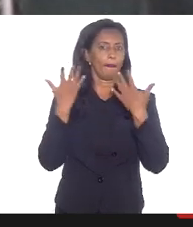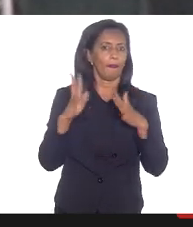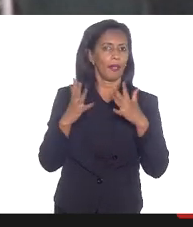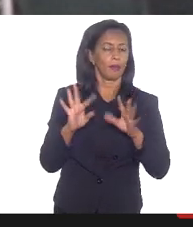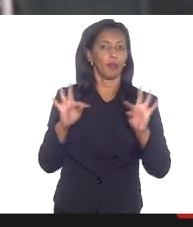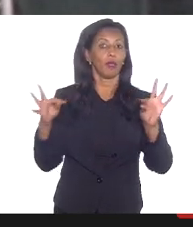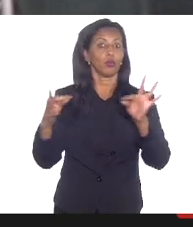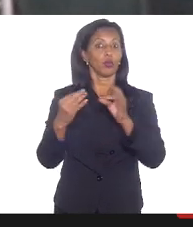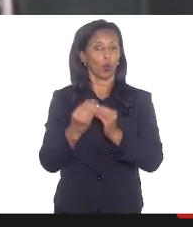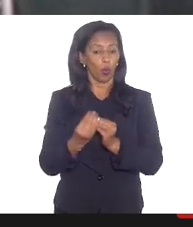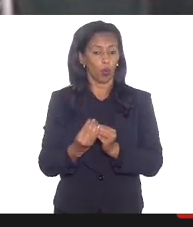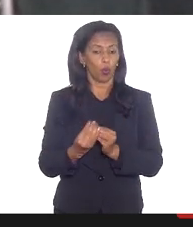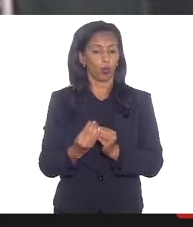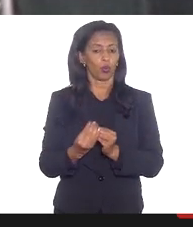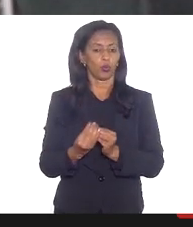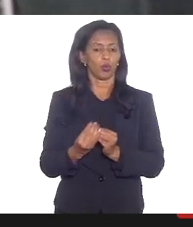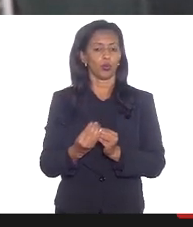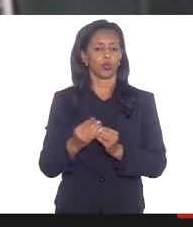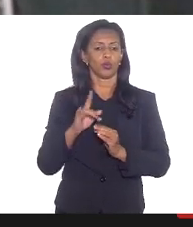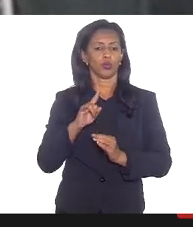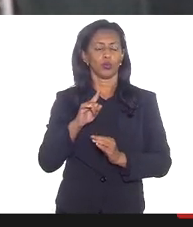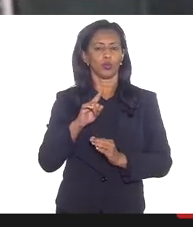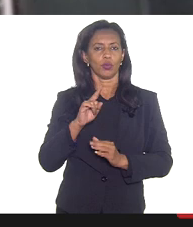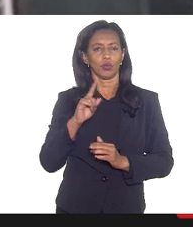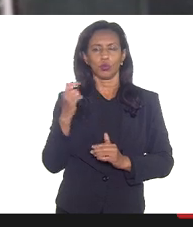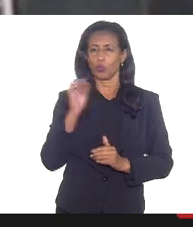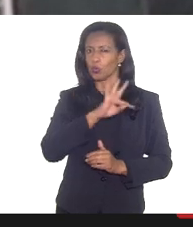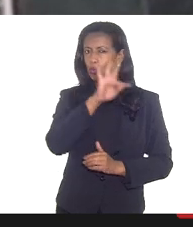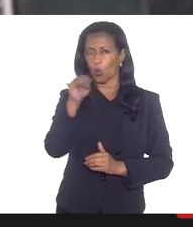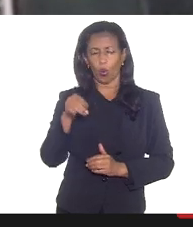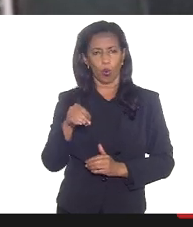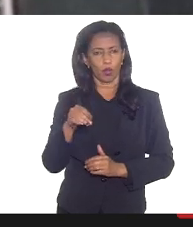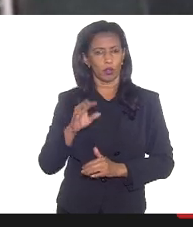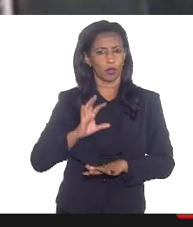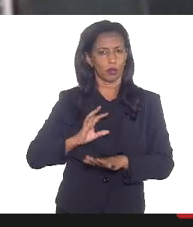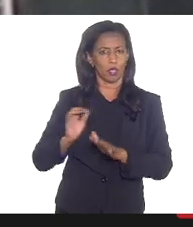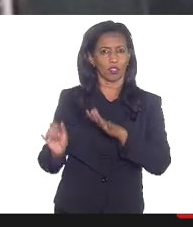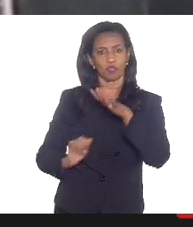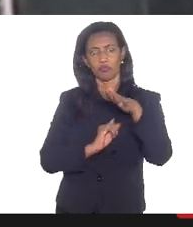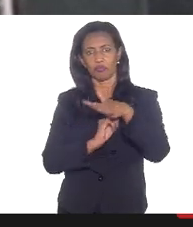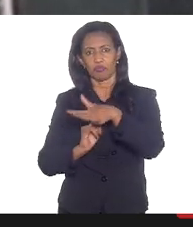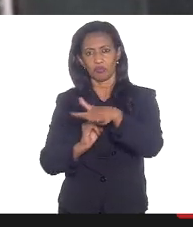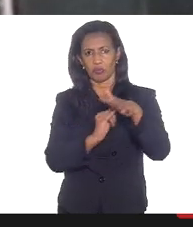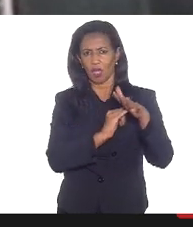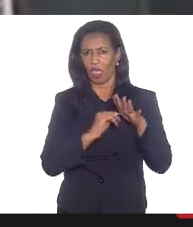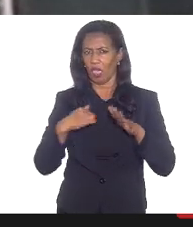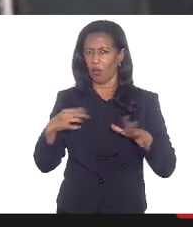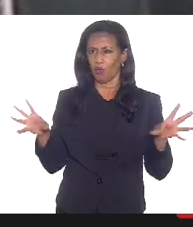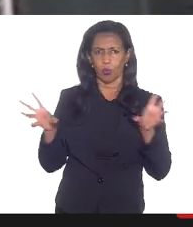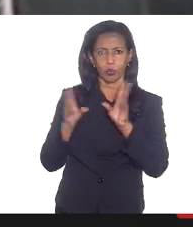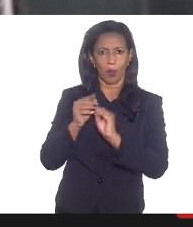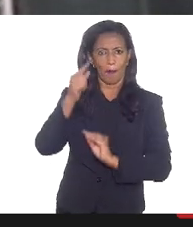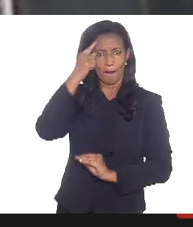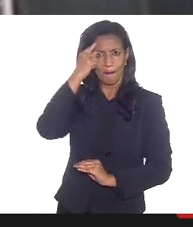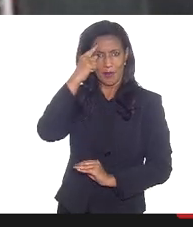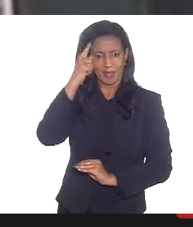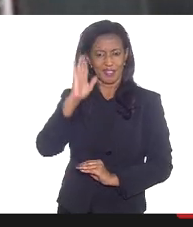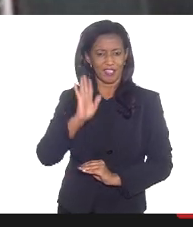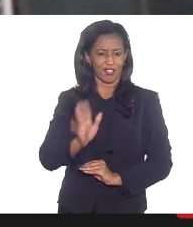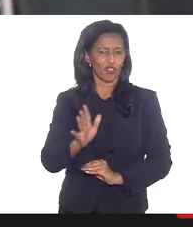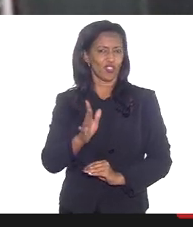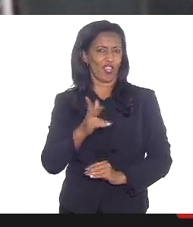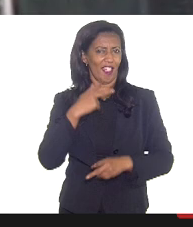os participantes, todas as organizações. Eu vou ser mais breve do que eu pensei, porque eu já fui contemplado em